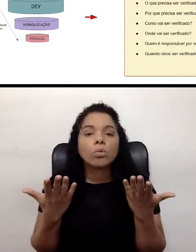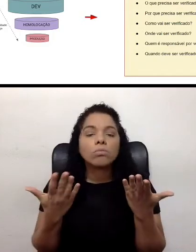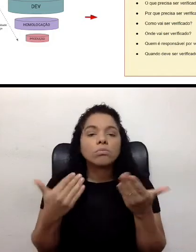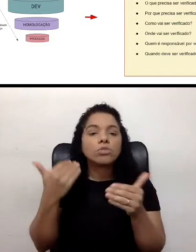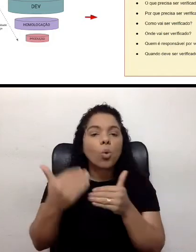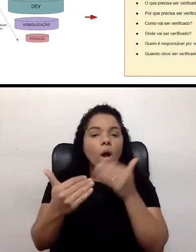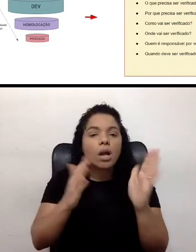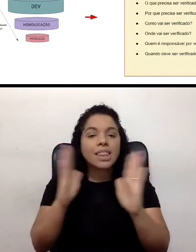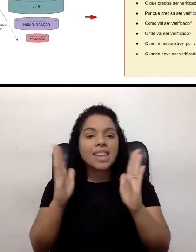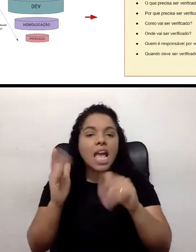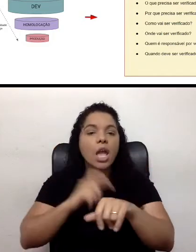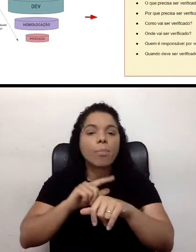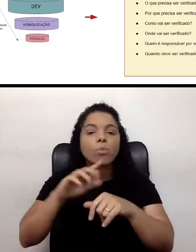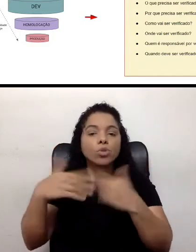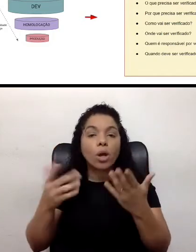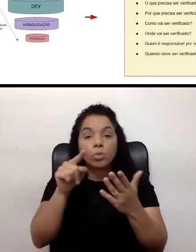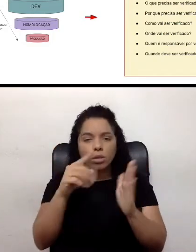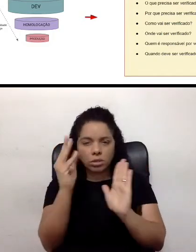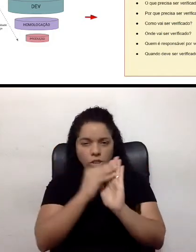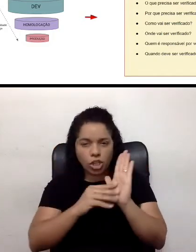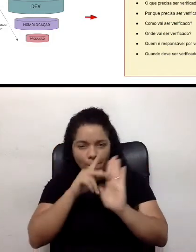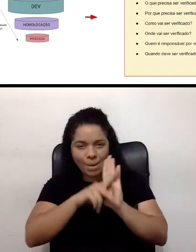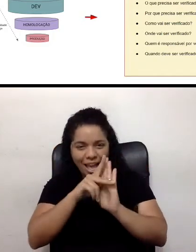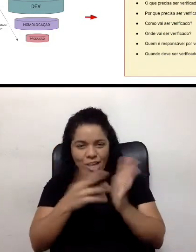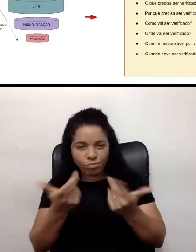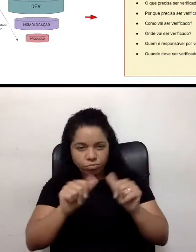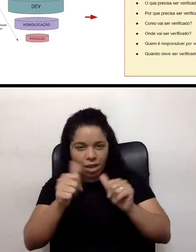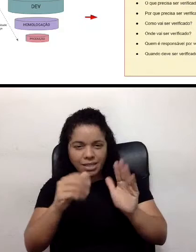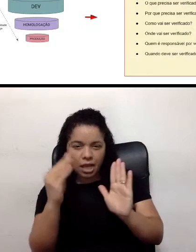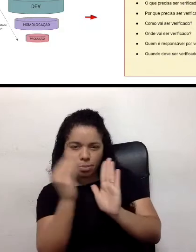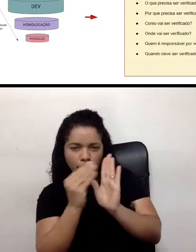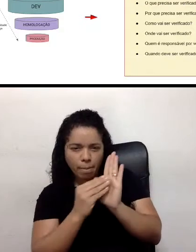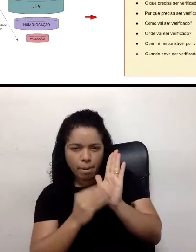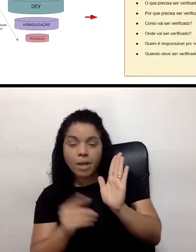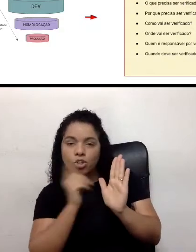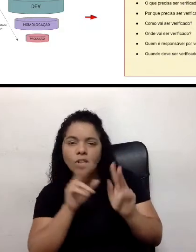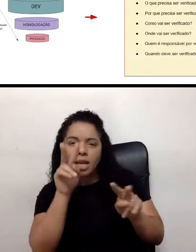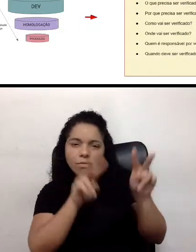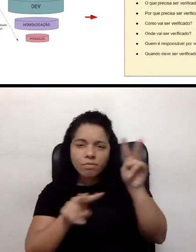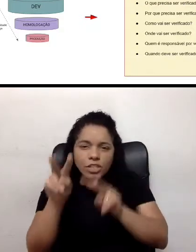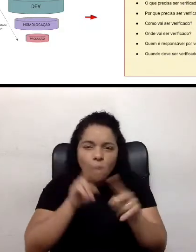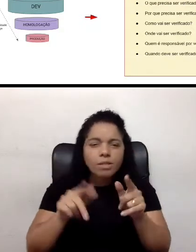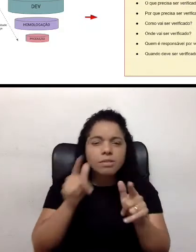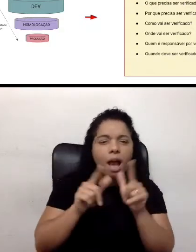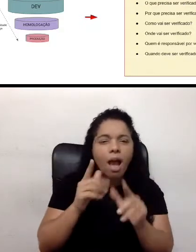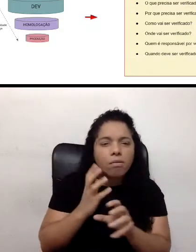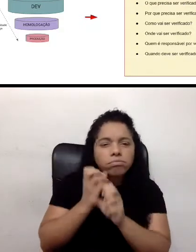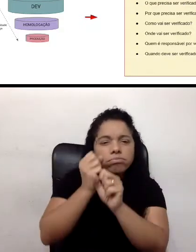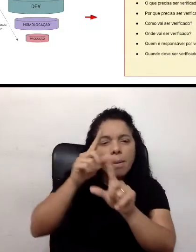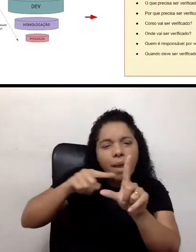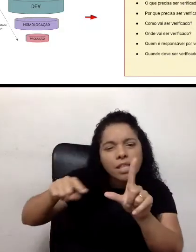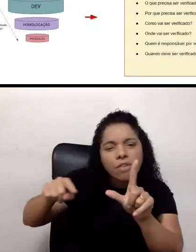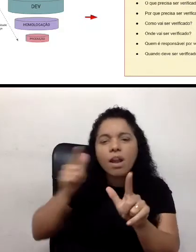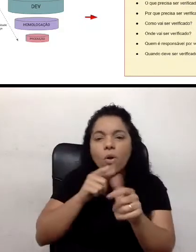tempo? Quando a gente monta esse plano de qualidade, a gente consegue visualizar, metrificar e acompanhar